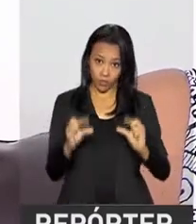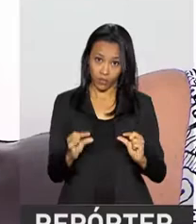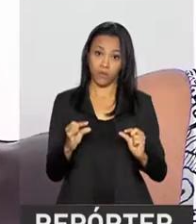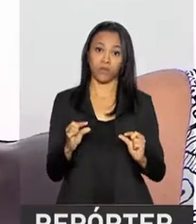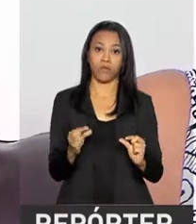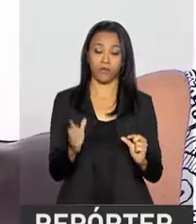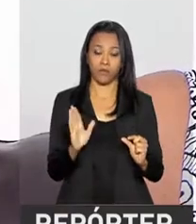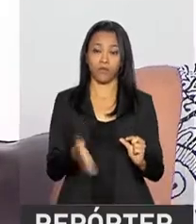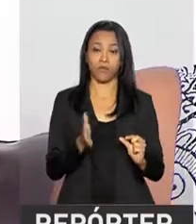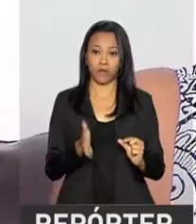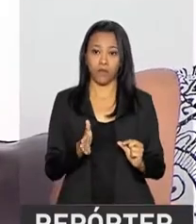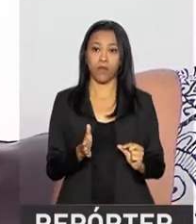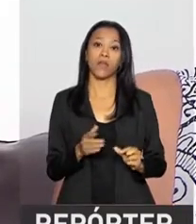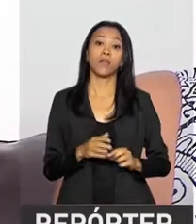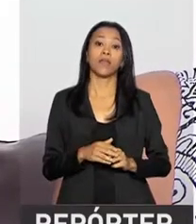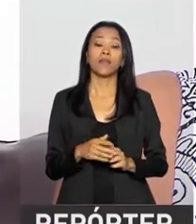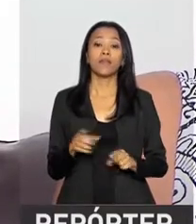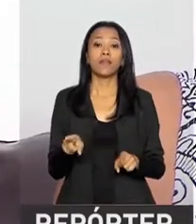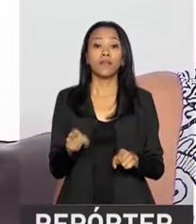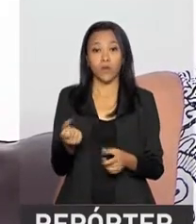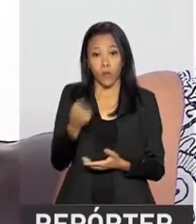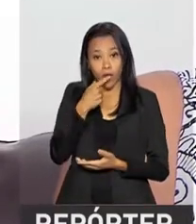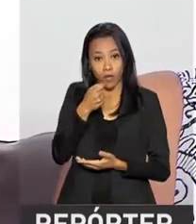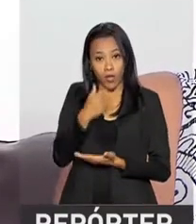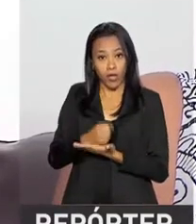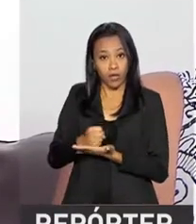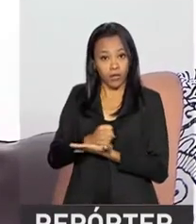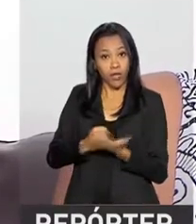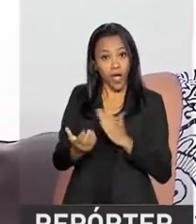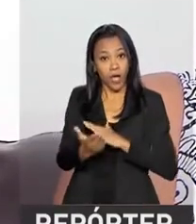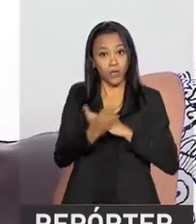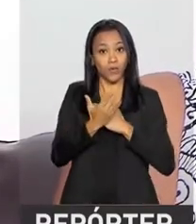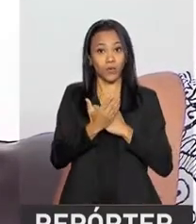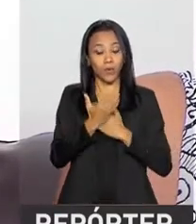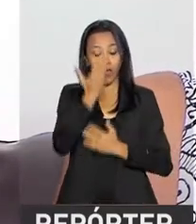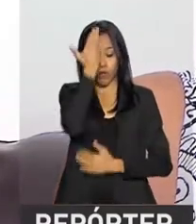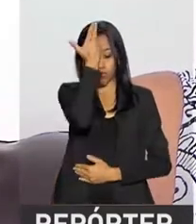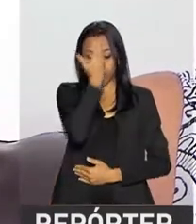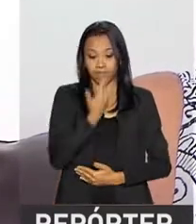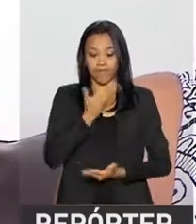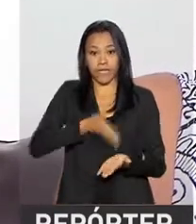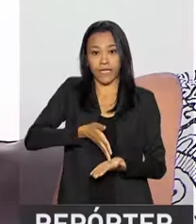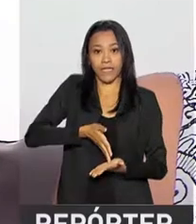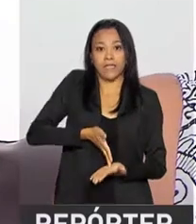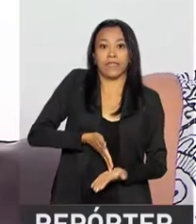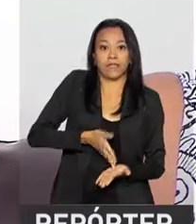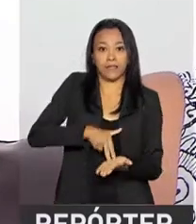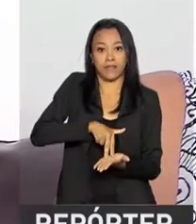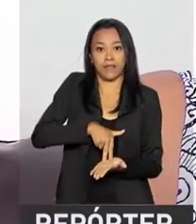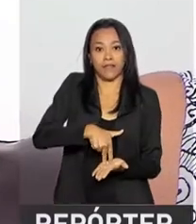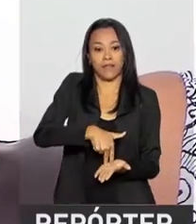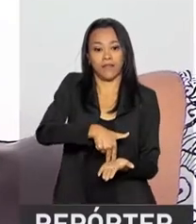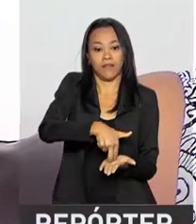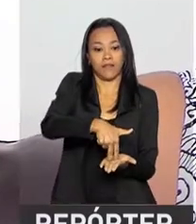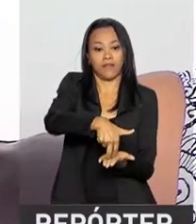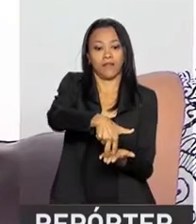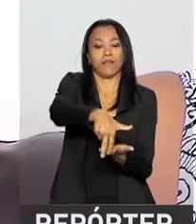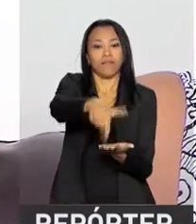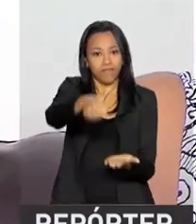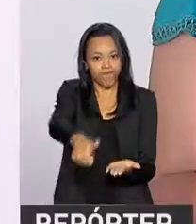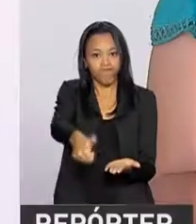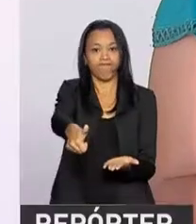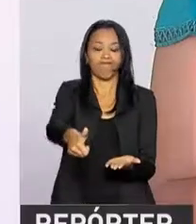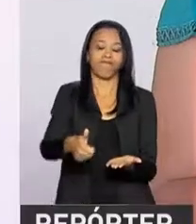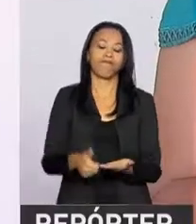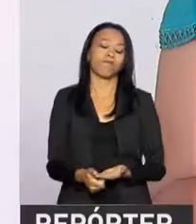maneira considerável e com o medicamento meu clipe está começando a voltar já ea eu ficando bem mais estável do que estava antes